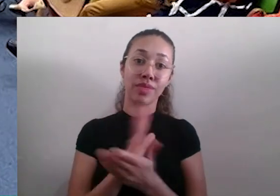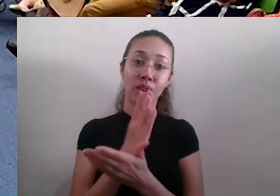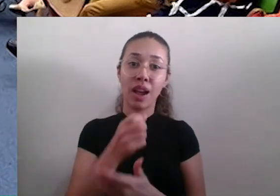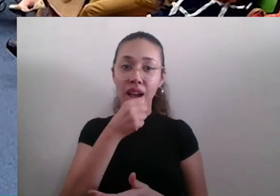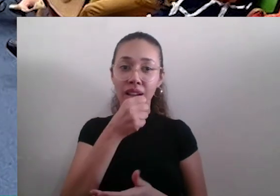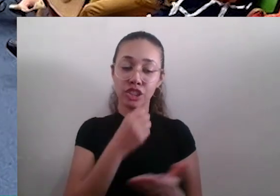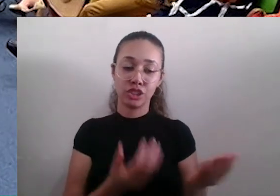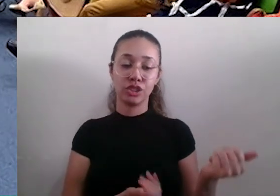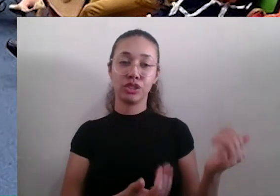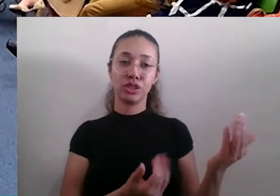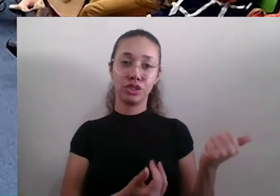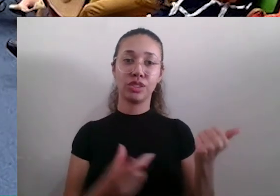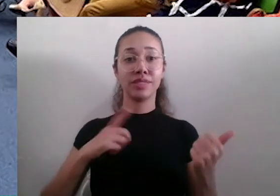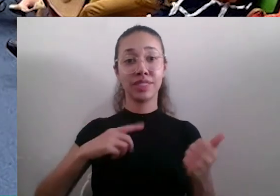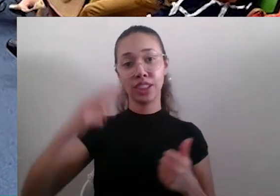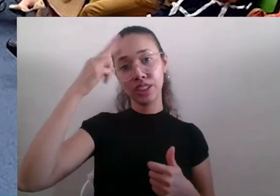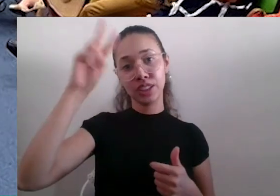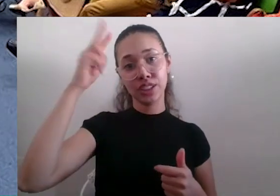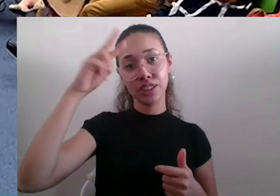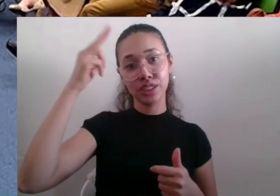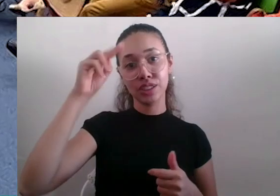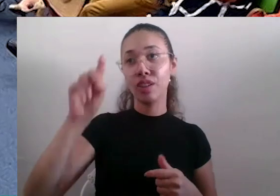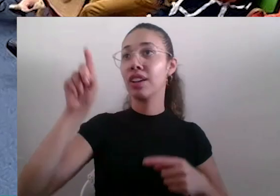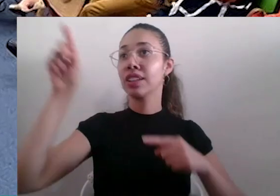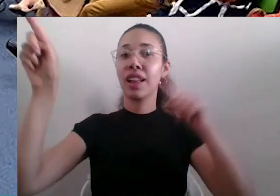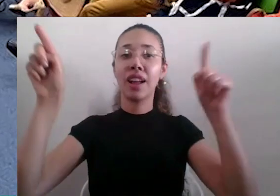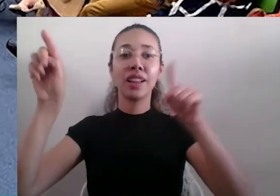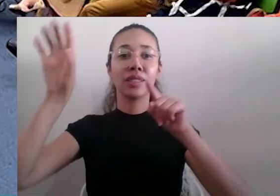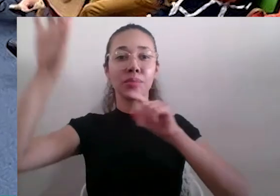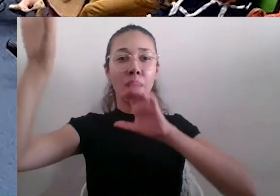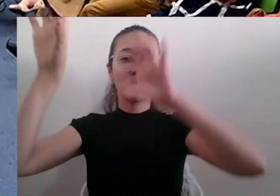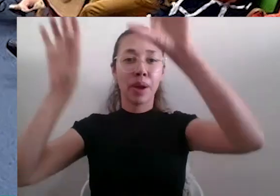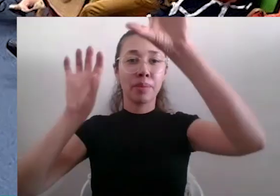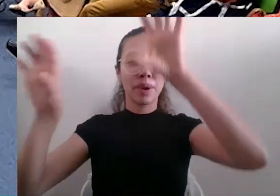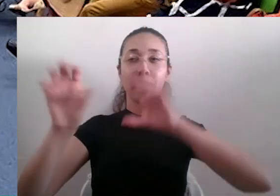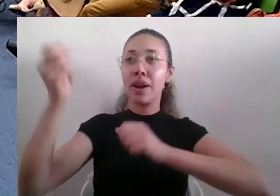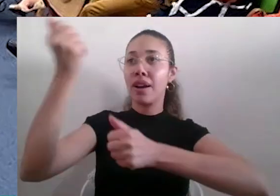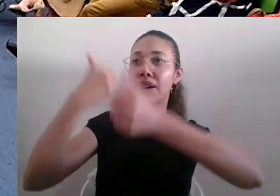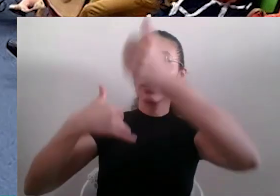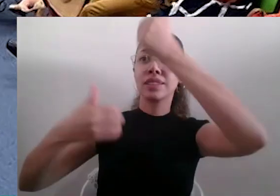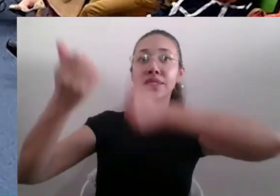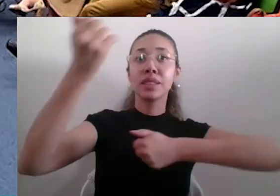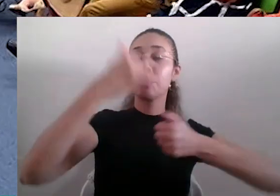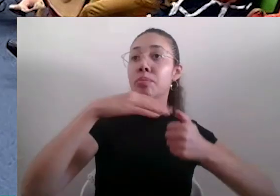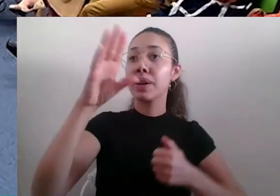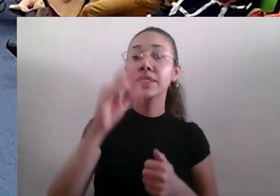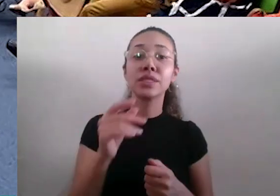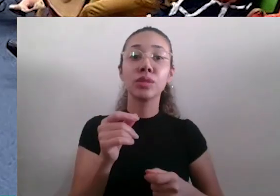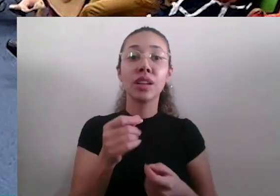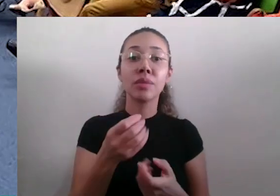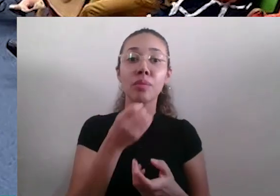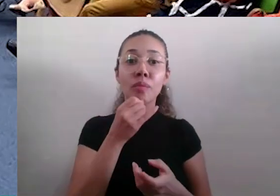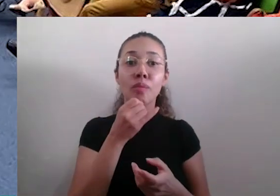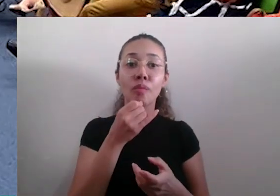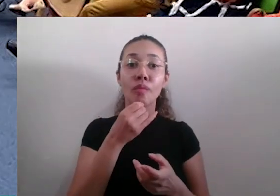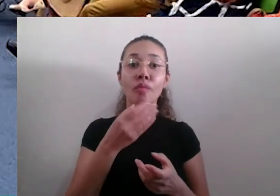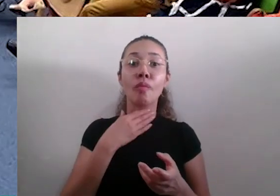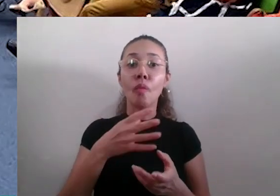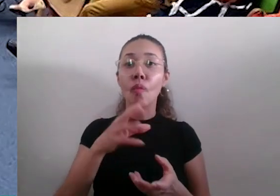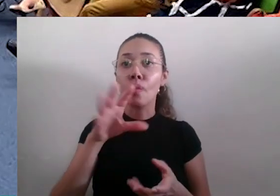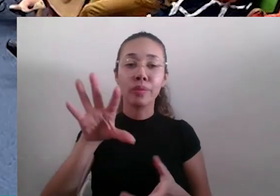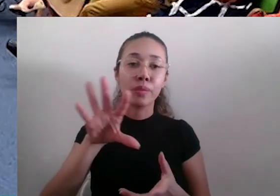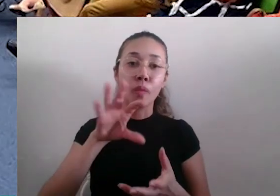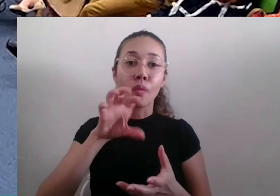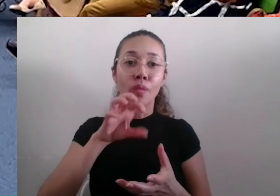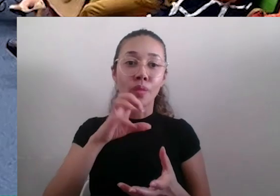trazem suas histórias lá dos lugares onde moram eh mas que nunca trabalharam com áudio entendeu São pessoas que estão acostumadas a escrever matéria matéria de